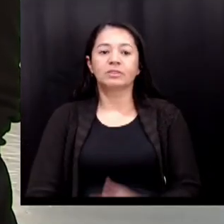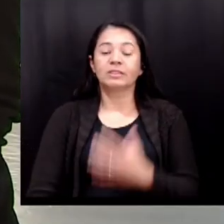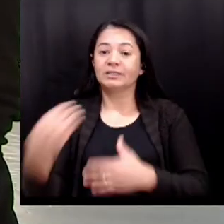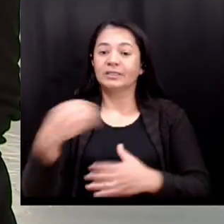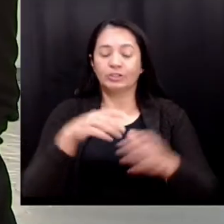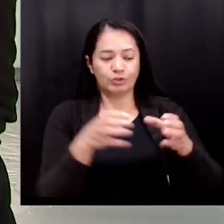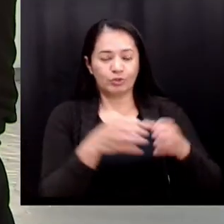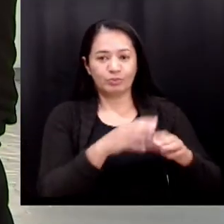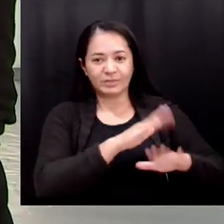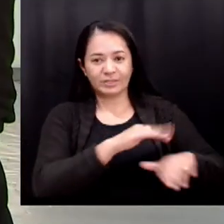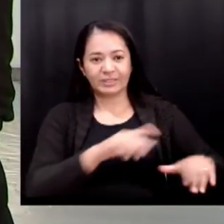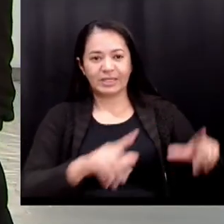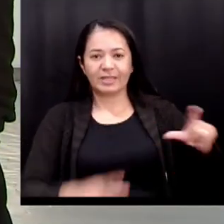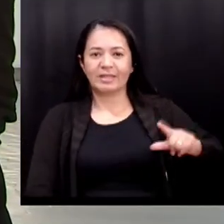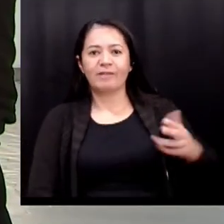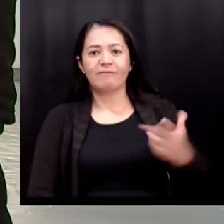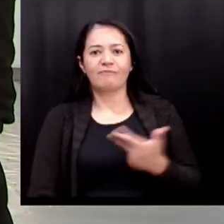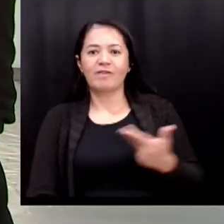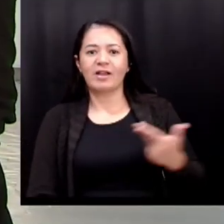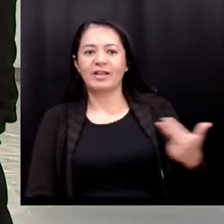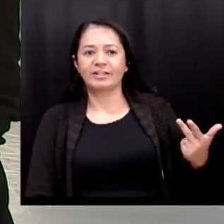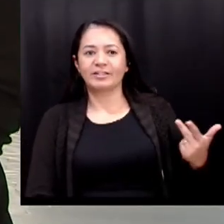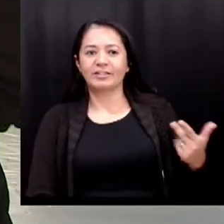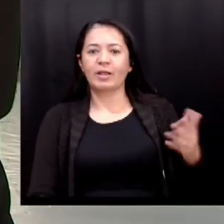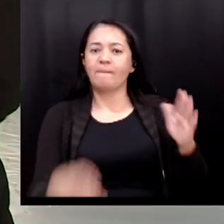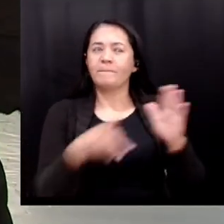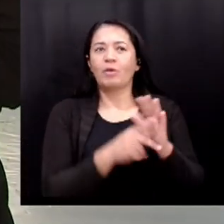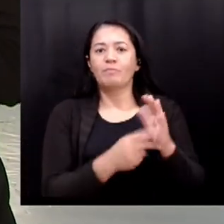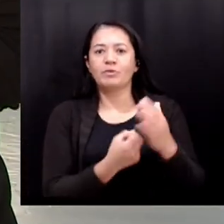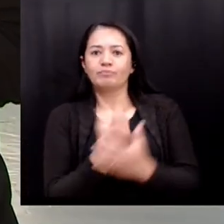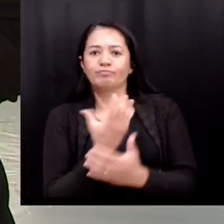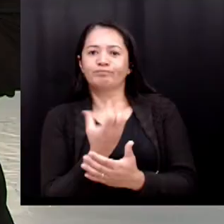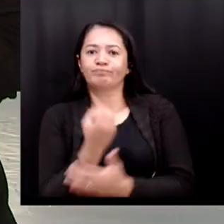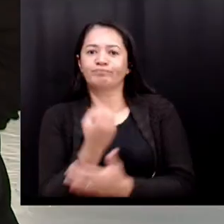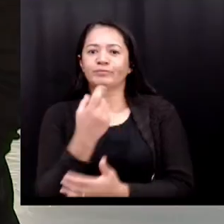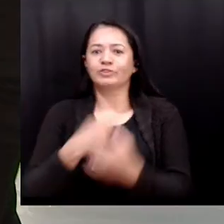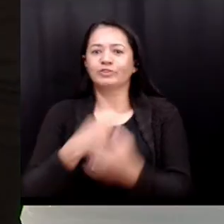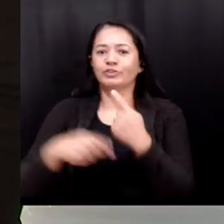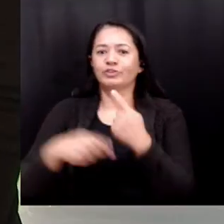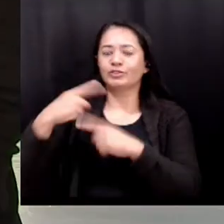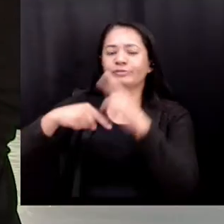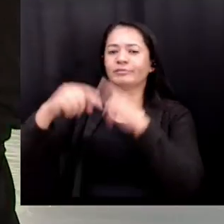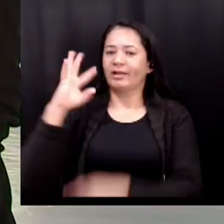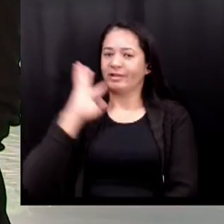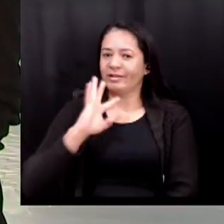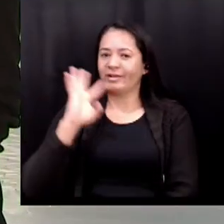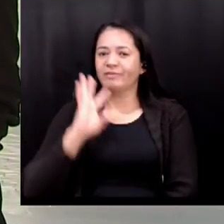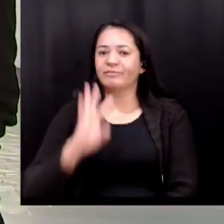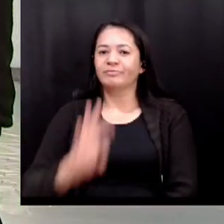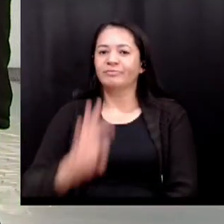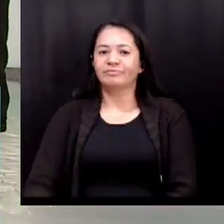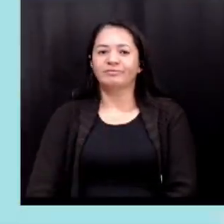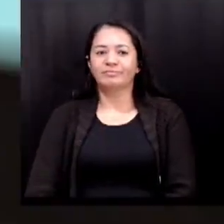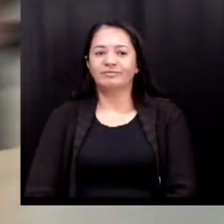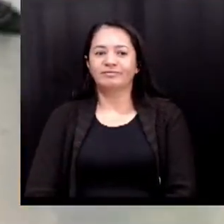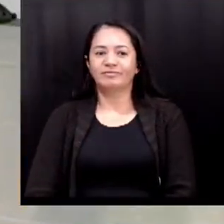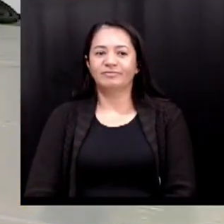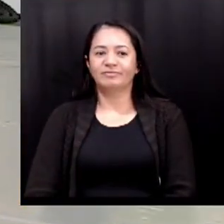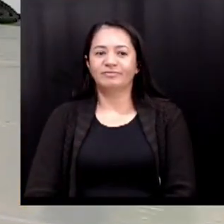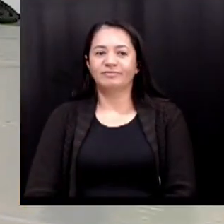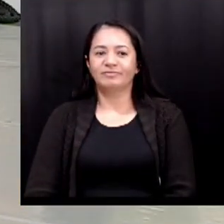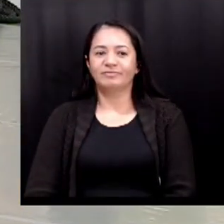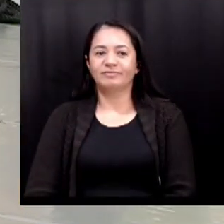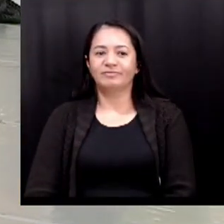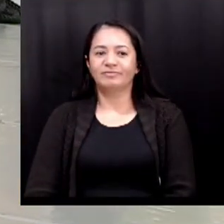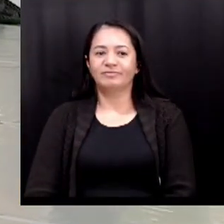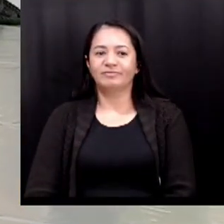de criatividade, desenvolvimento, é bem bacana. Você é uma criadora de ninjas? Sim, basicamente isso, pequenos ninjas. Pessoal,